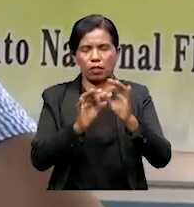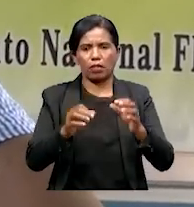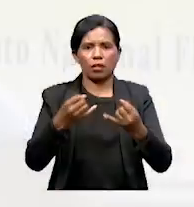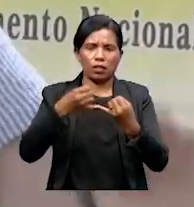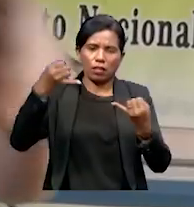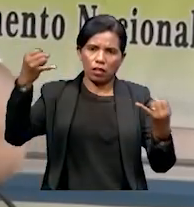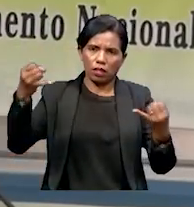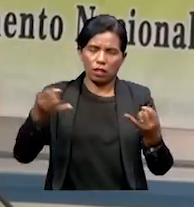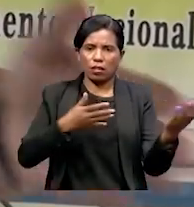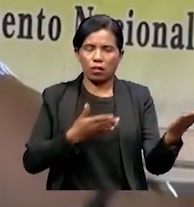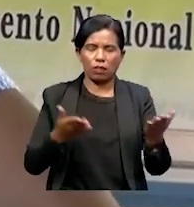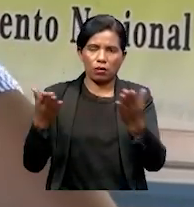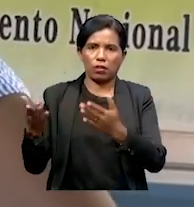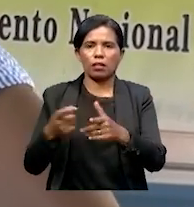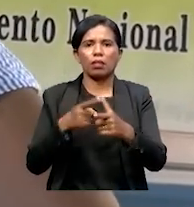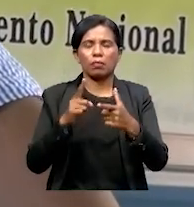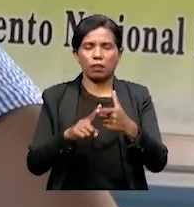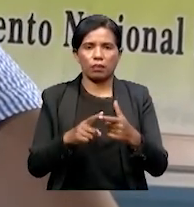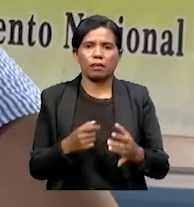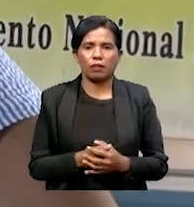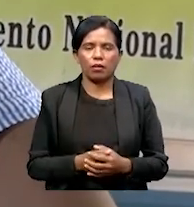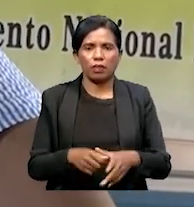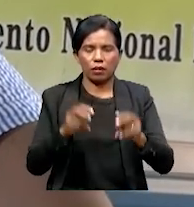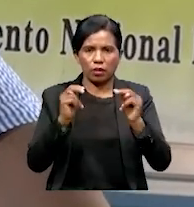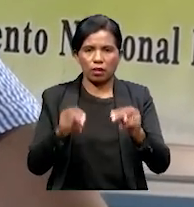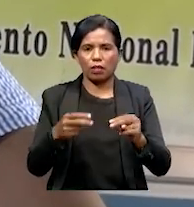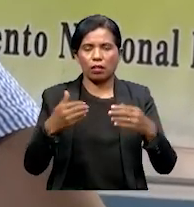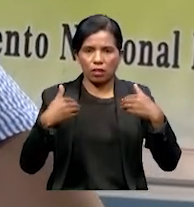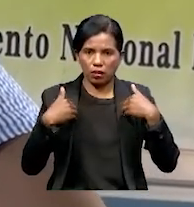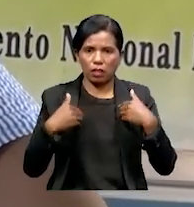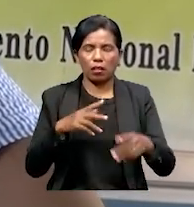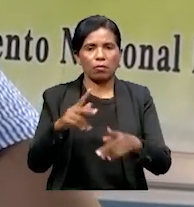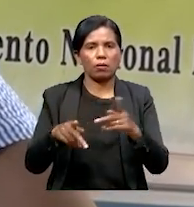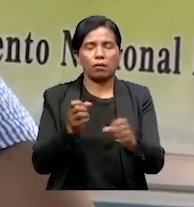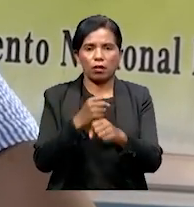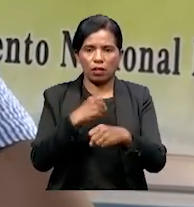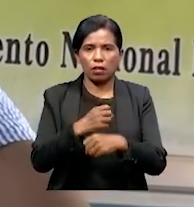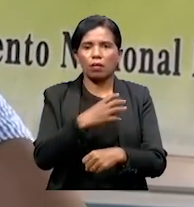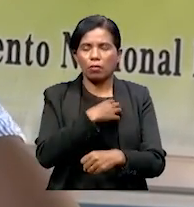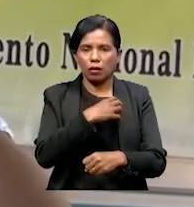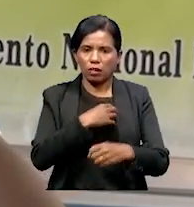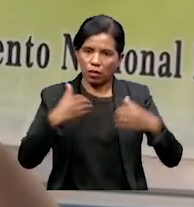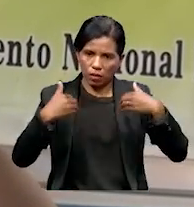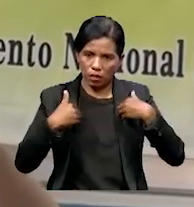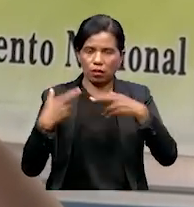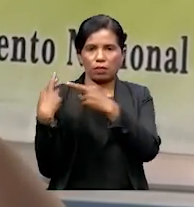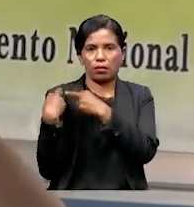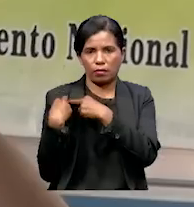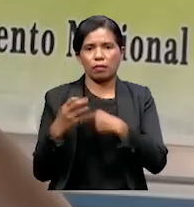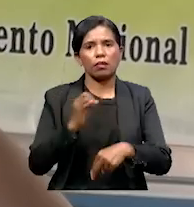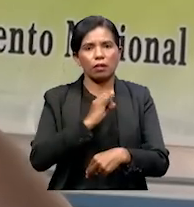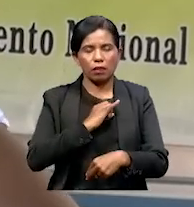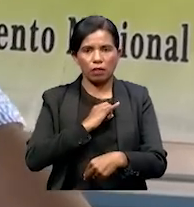lori rasik depois de né tem que agressão ruma agressão e né polícia tem que tomar responsabilidade né e